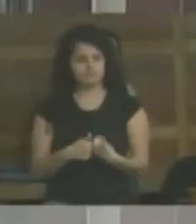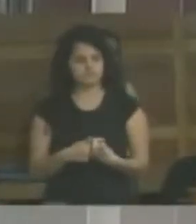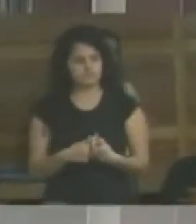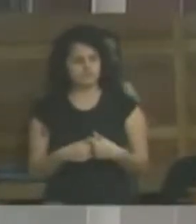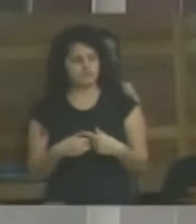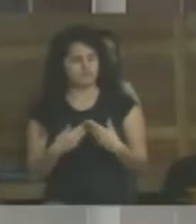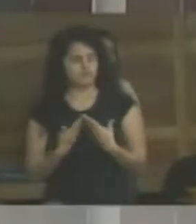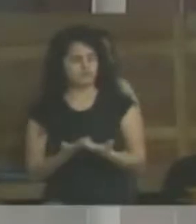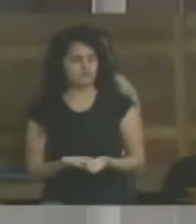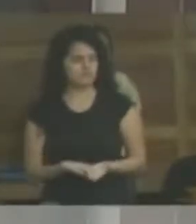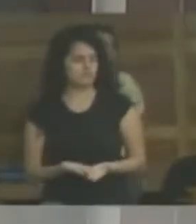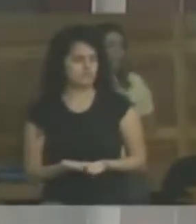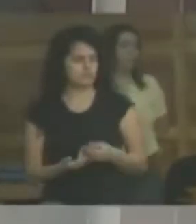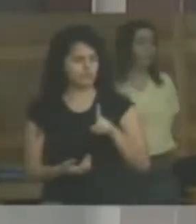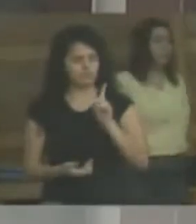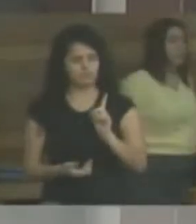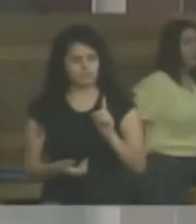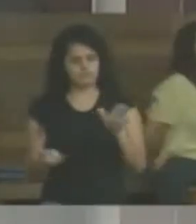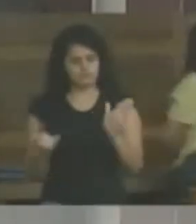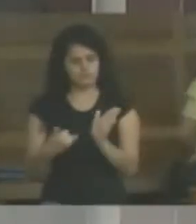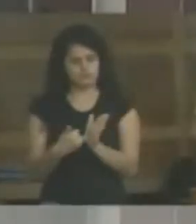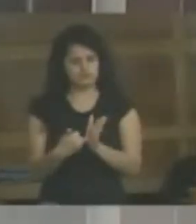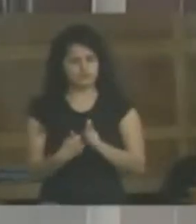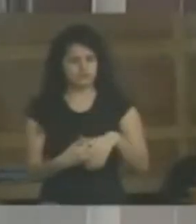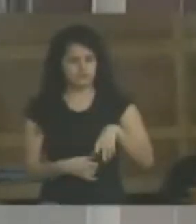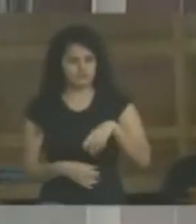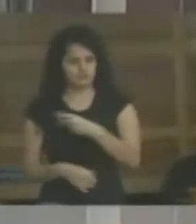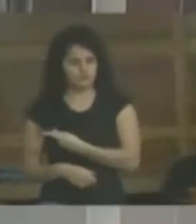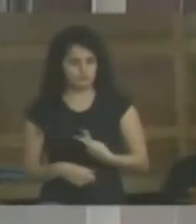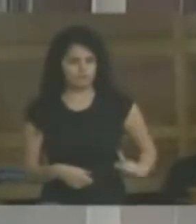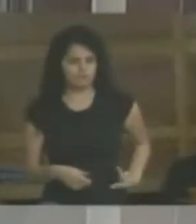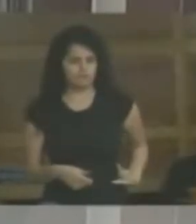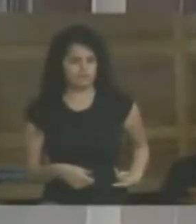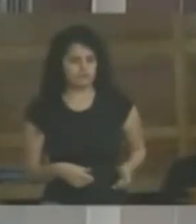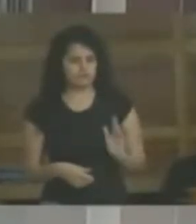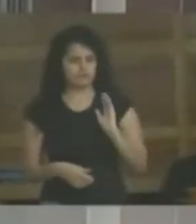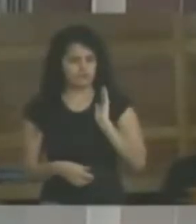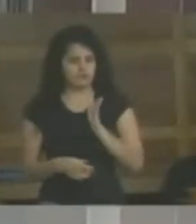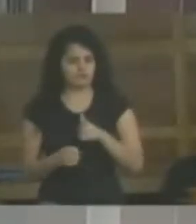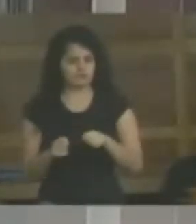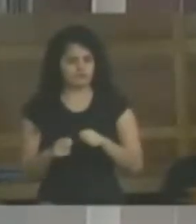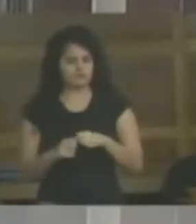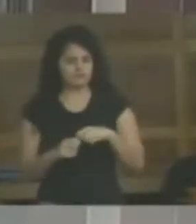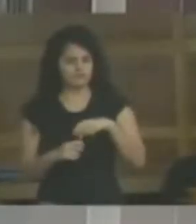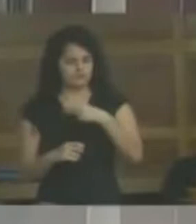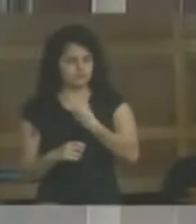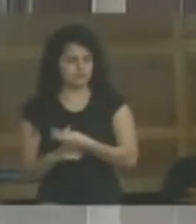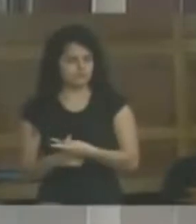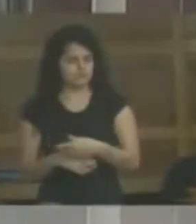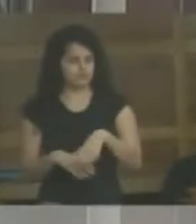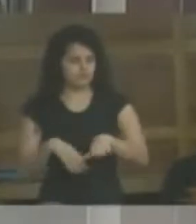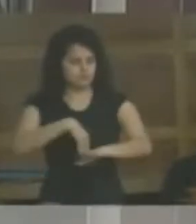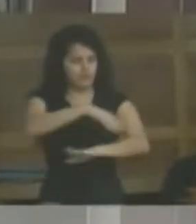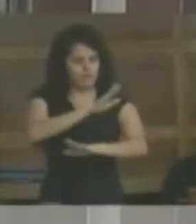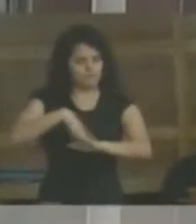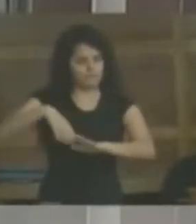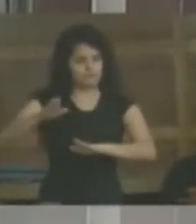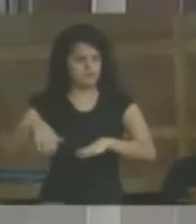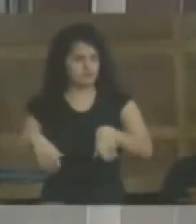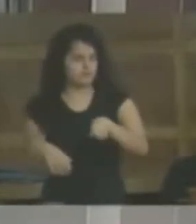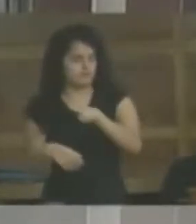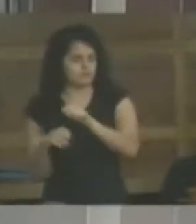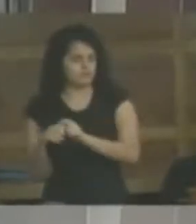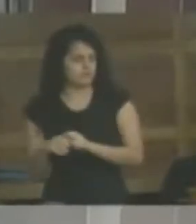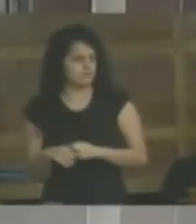aí, uma das indicações do nosso presidente, que foi atendida no dia seguinte, que foi para pintar as pichações que lá